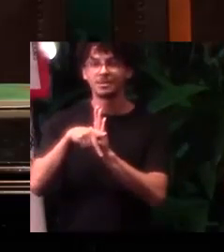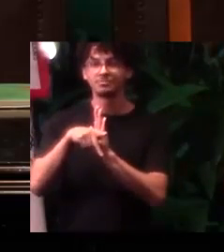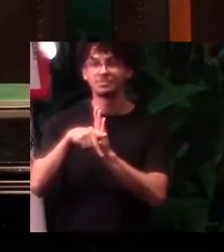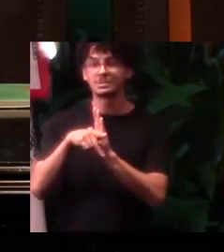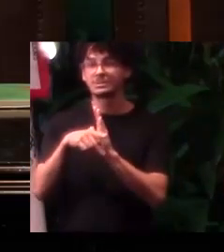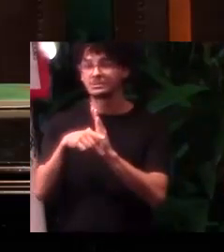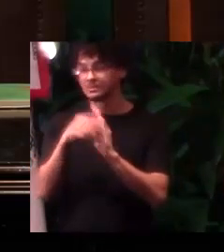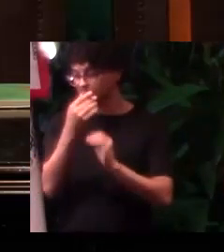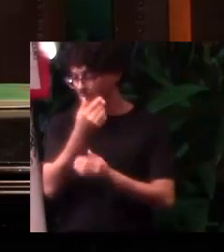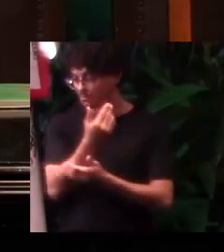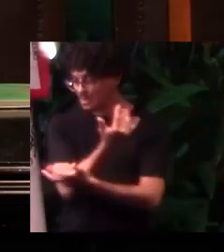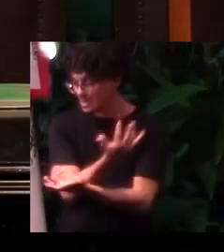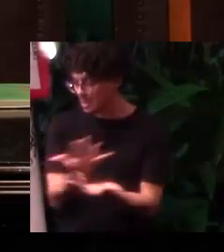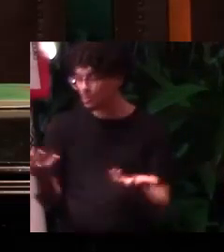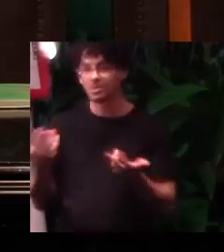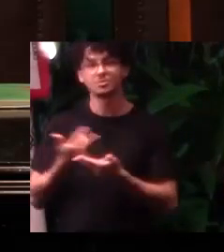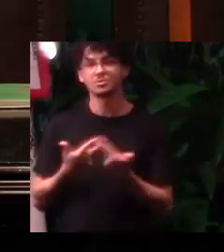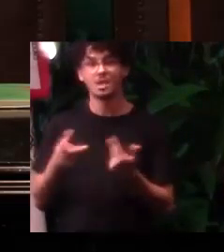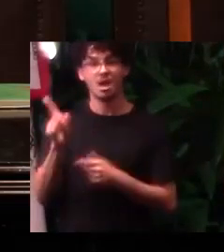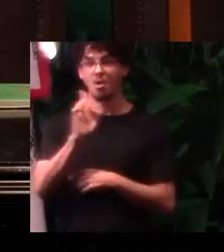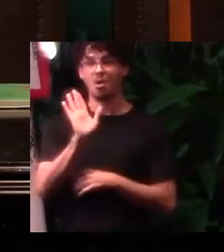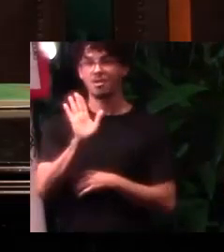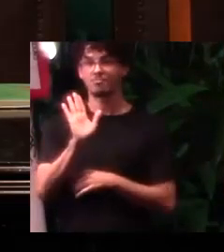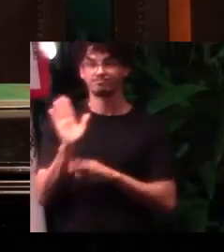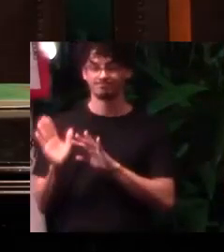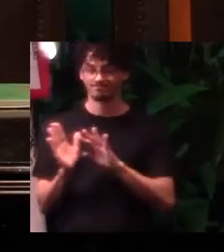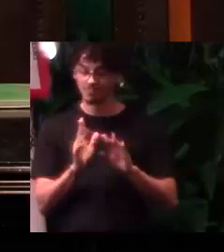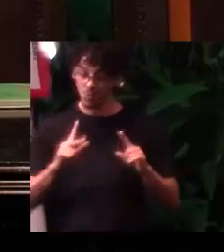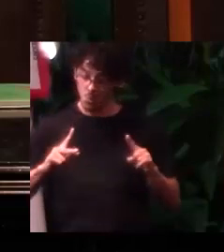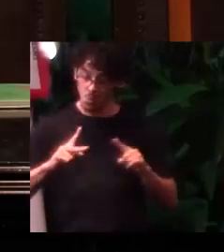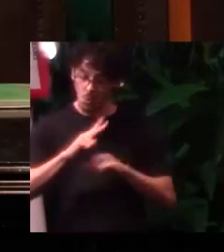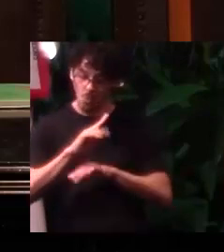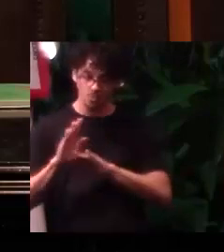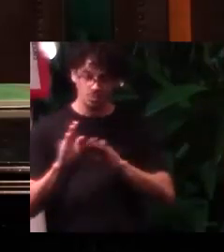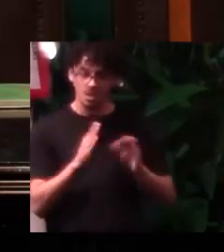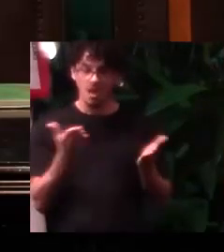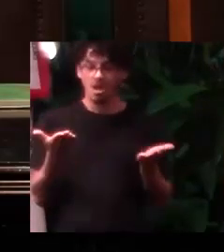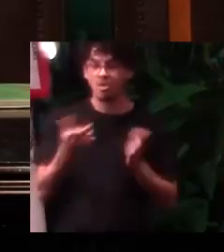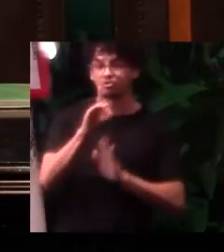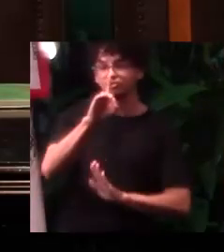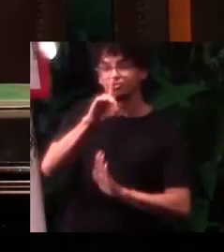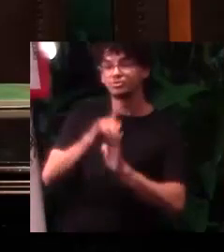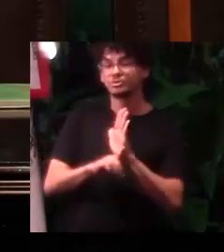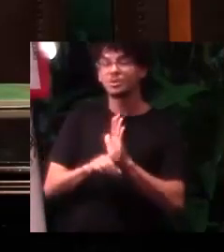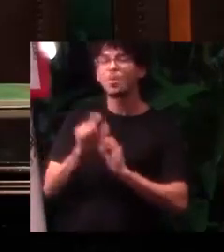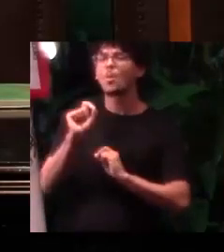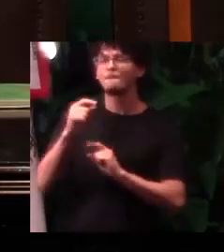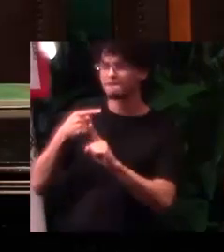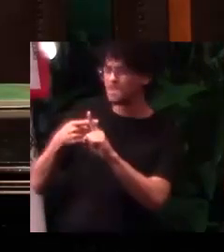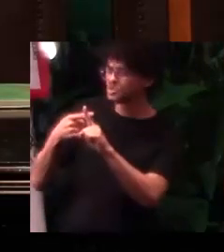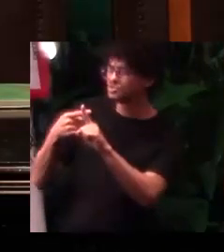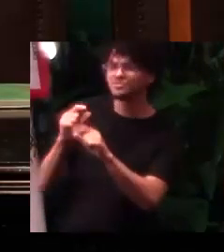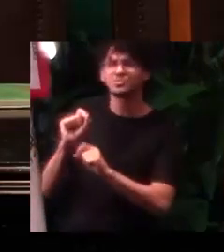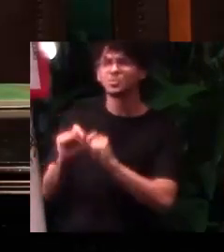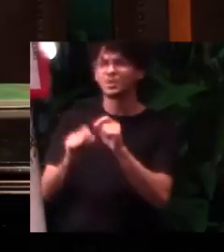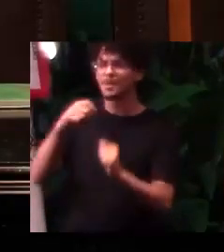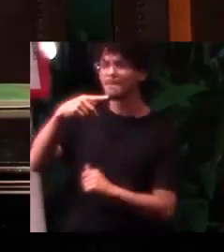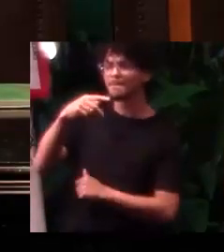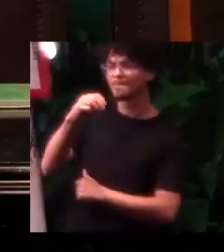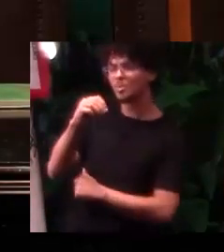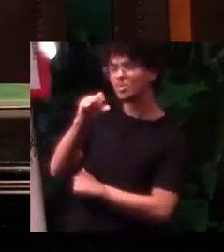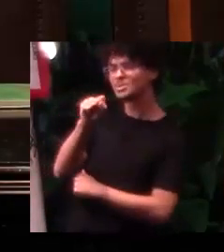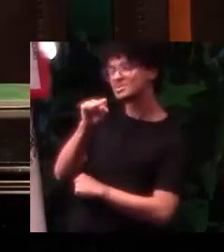se sustenta mais. O direito agora é o direito positivo. E o que é o direito positivo? É o direito emanado